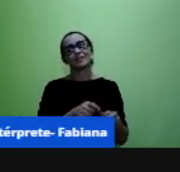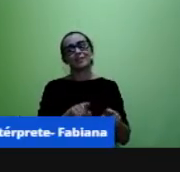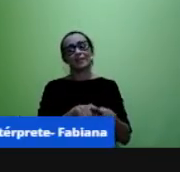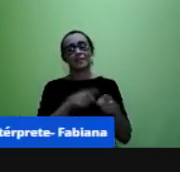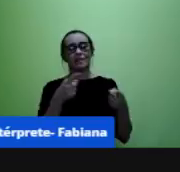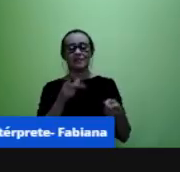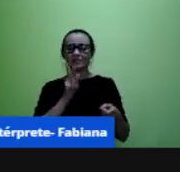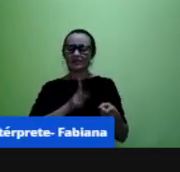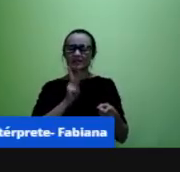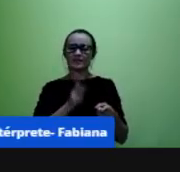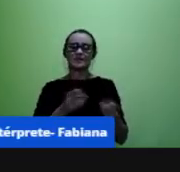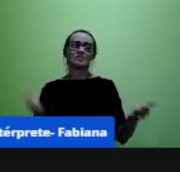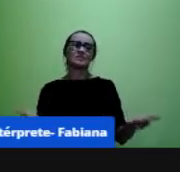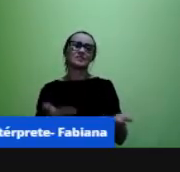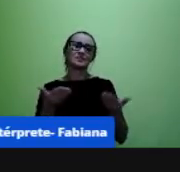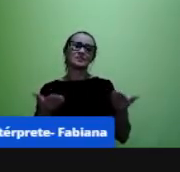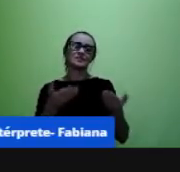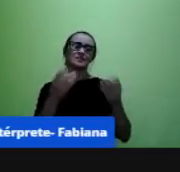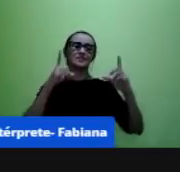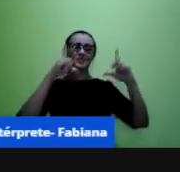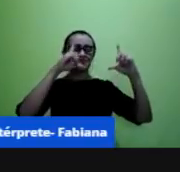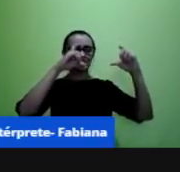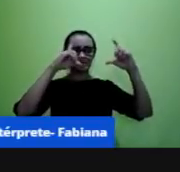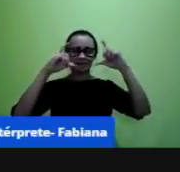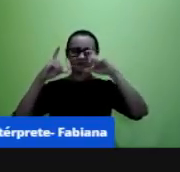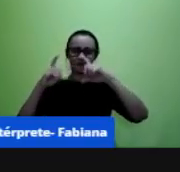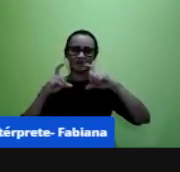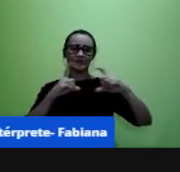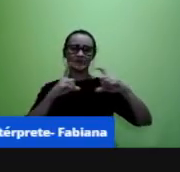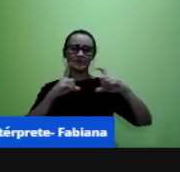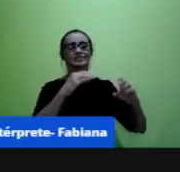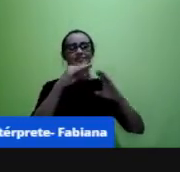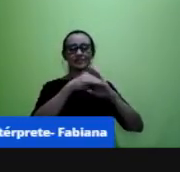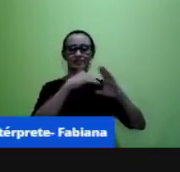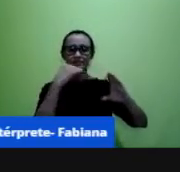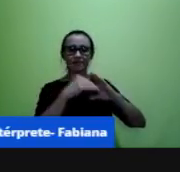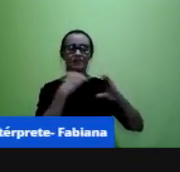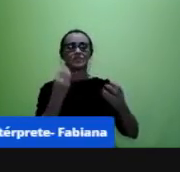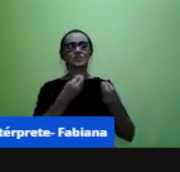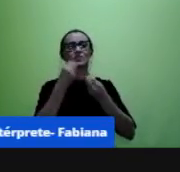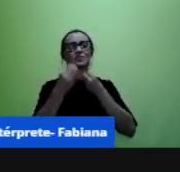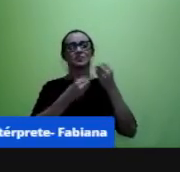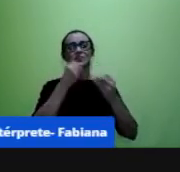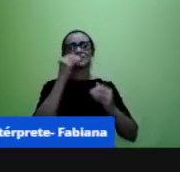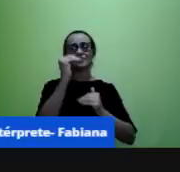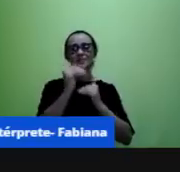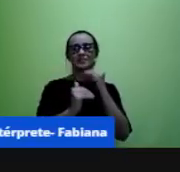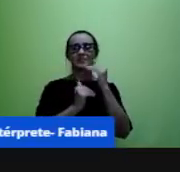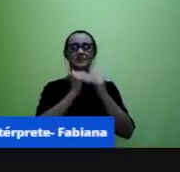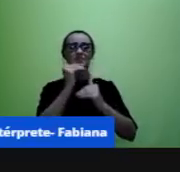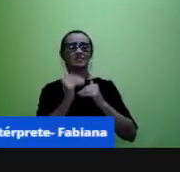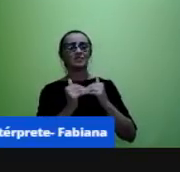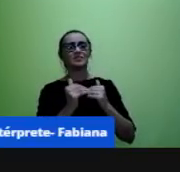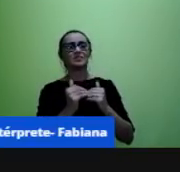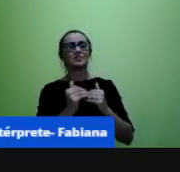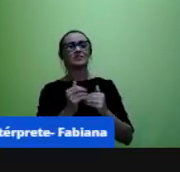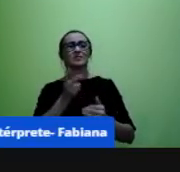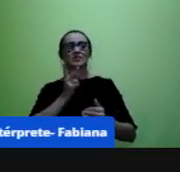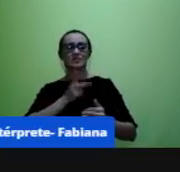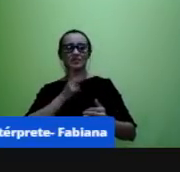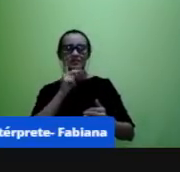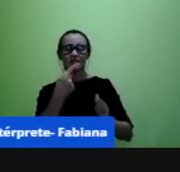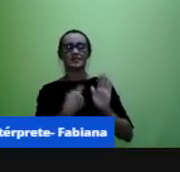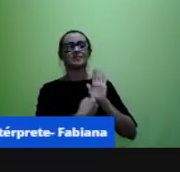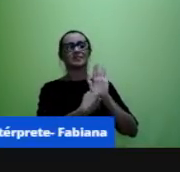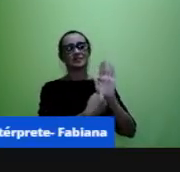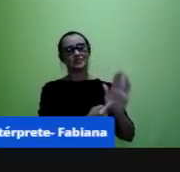através dos vídeos e das fotos que eu consigo avaliar como eles estão participando, como eles estão se desenvolvendo, e isso eu passo para os pais sempre, a importância